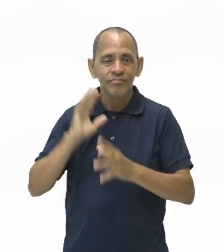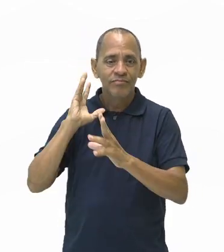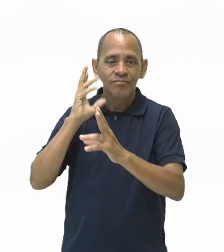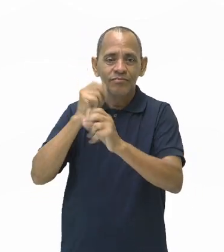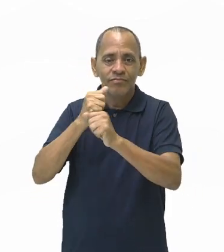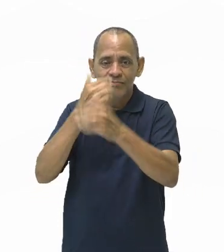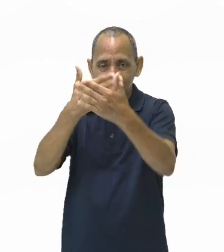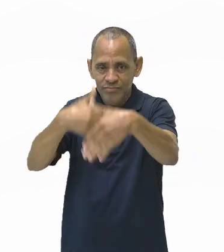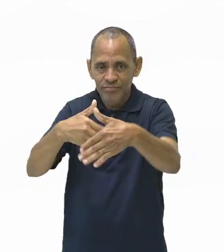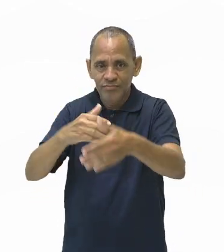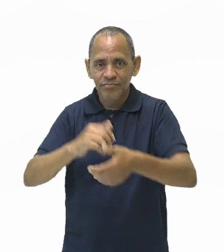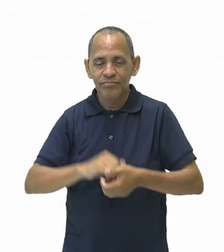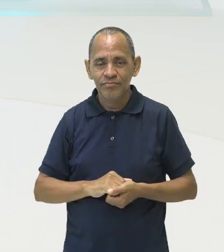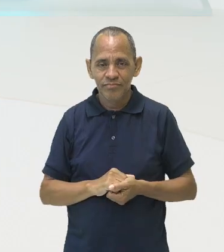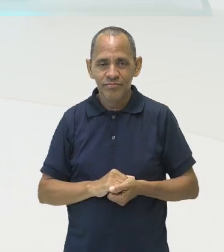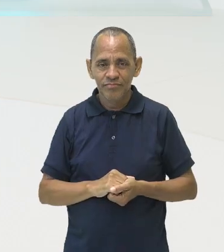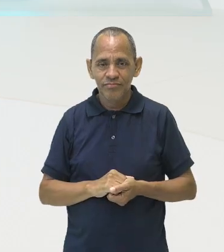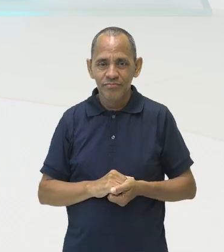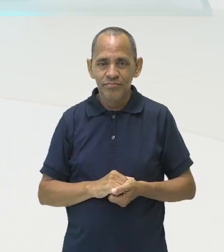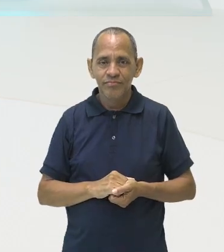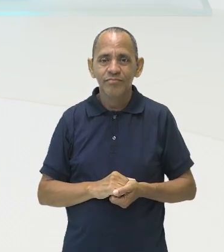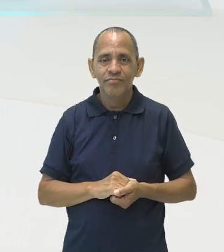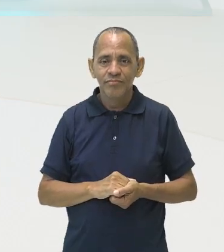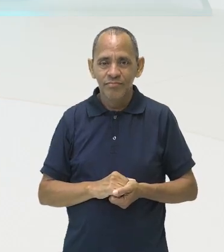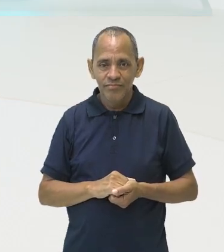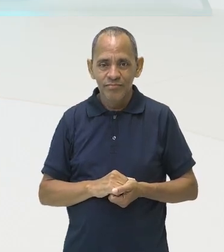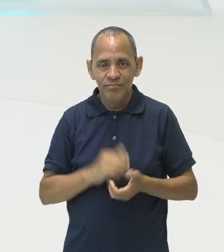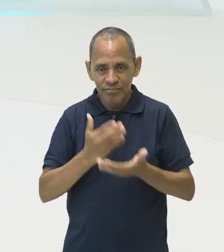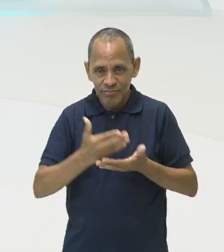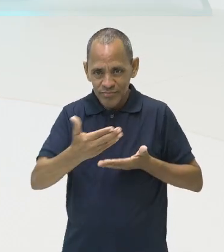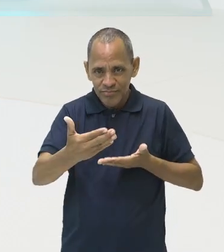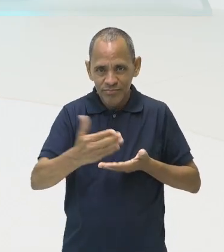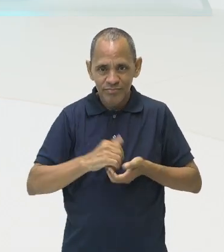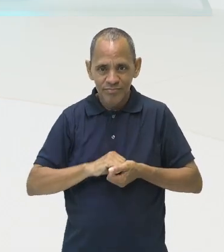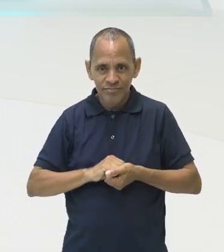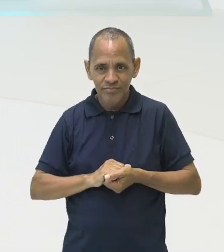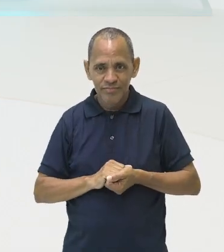revisão e avaliação. Vamos para a nossa aula.